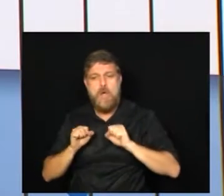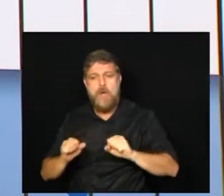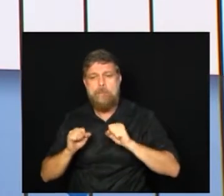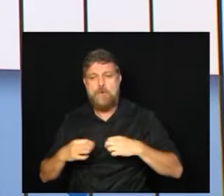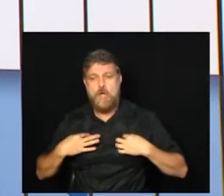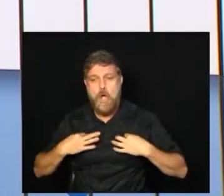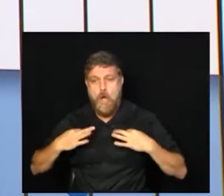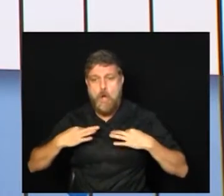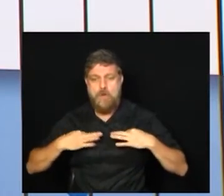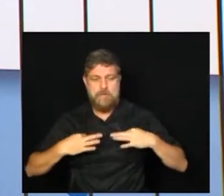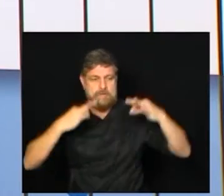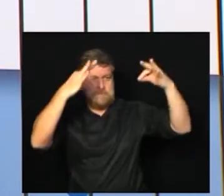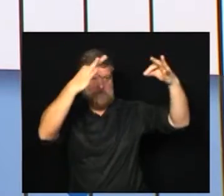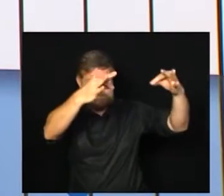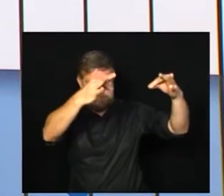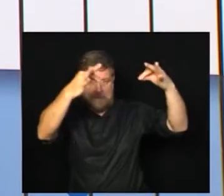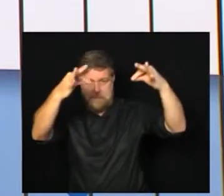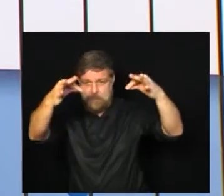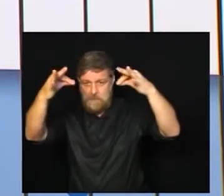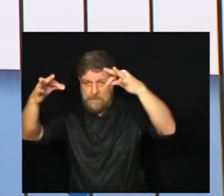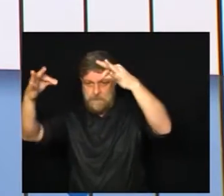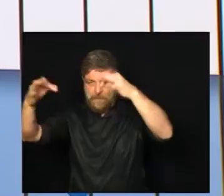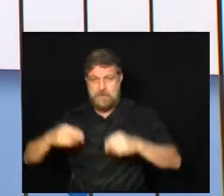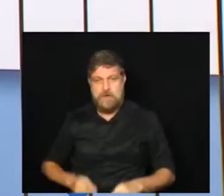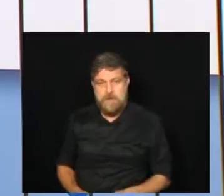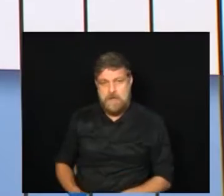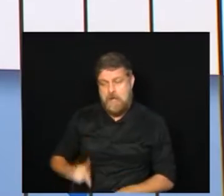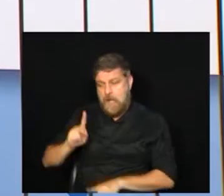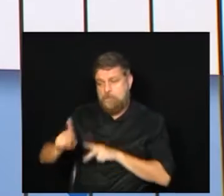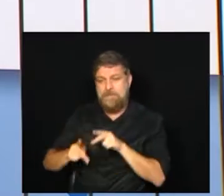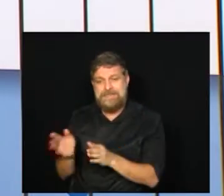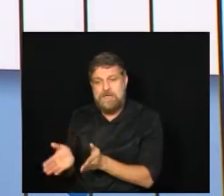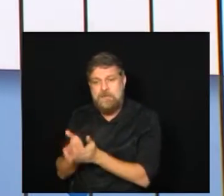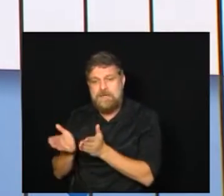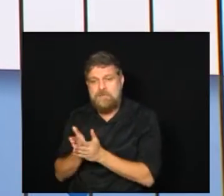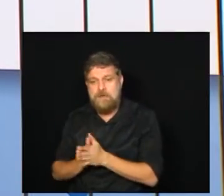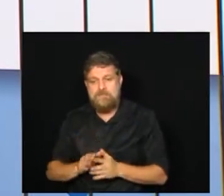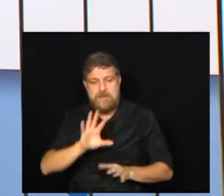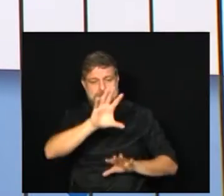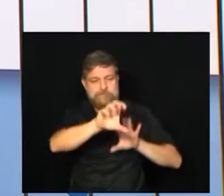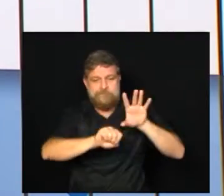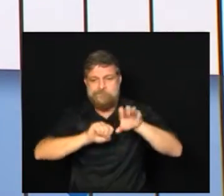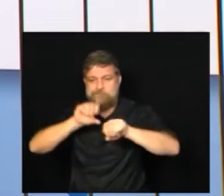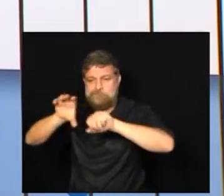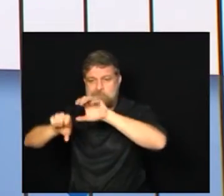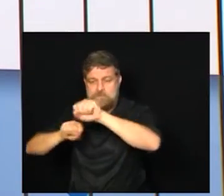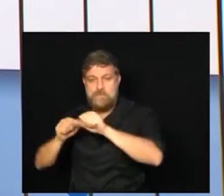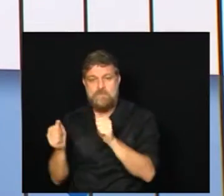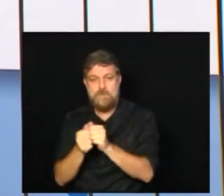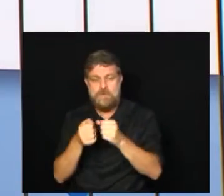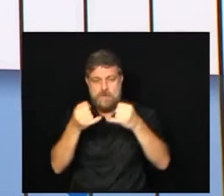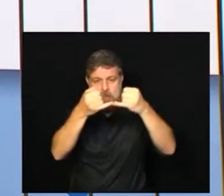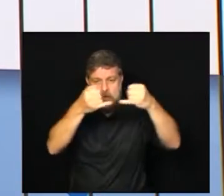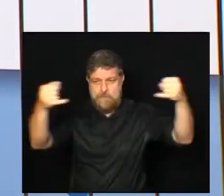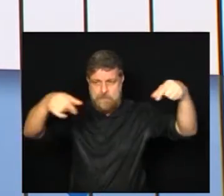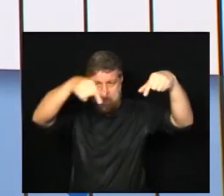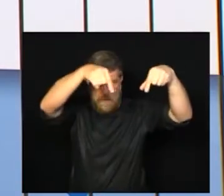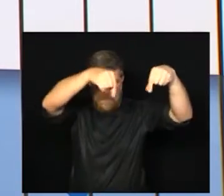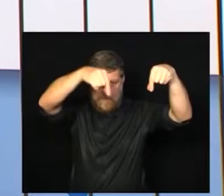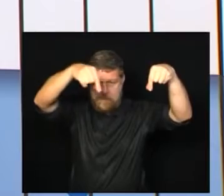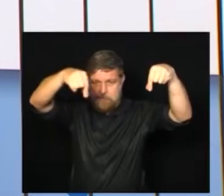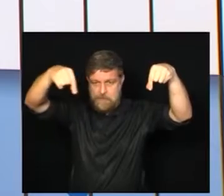colocar roupas para serem retiradas pelos que necessitam. Junto aos varais do projeto, também